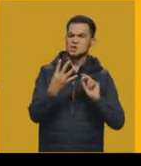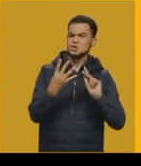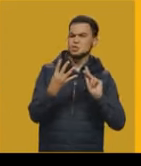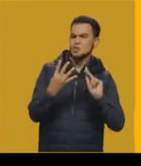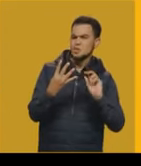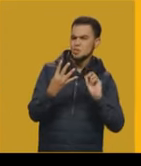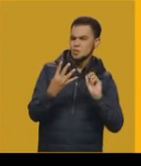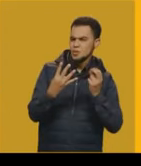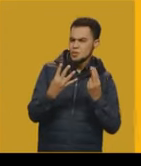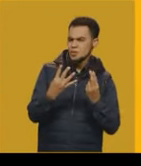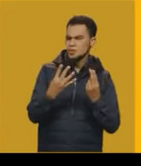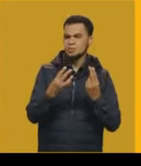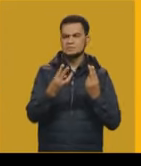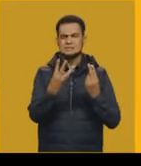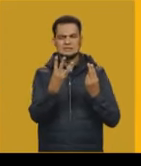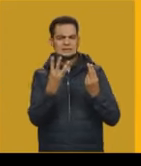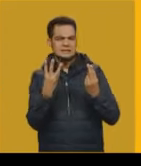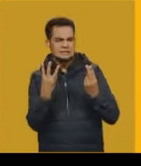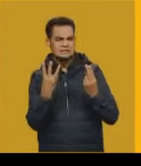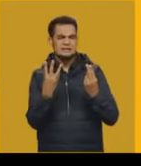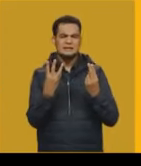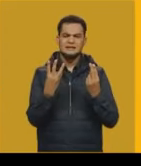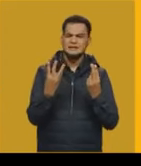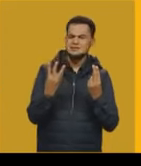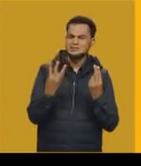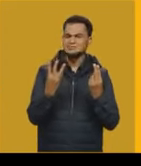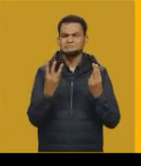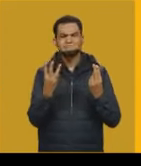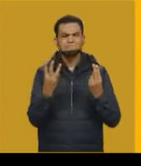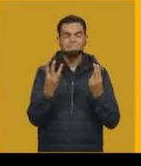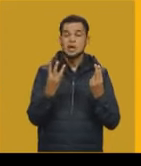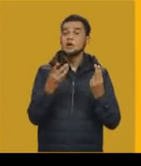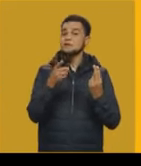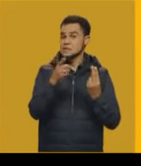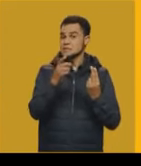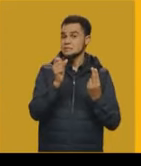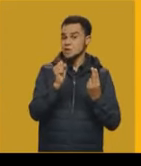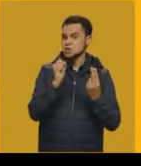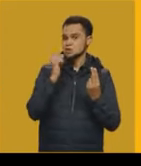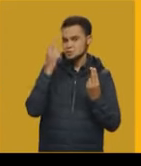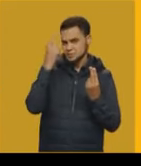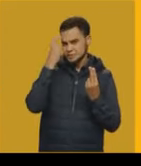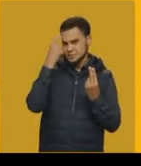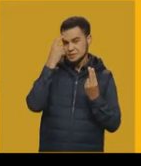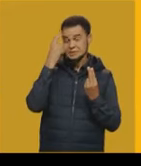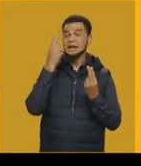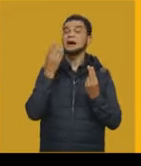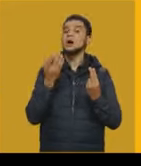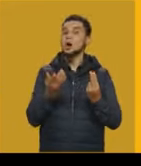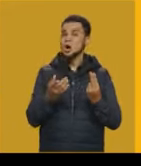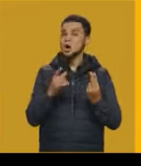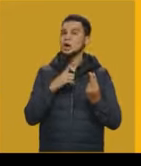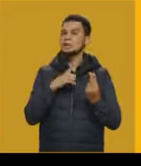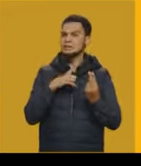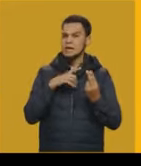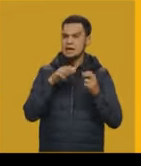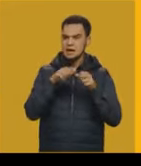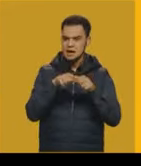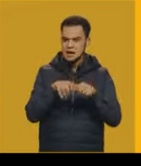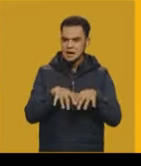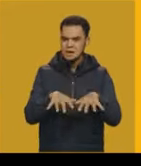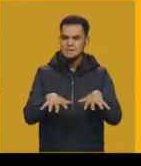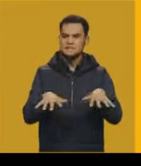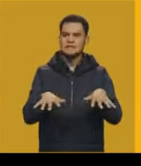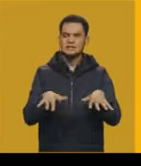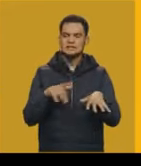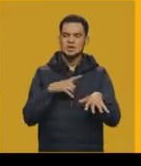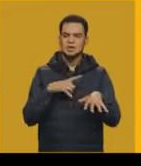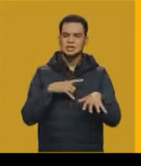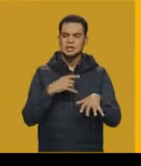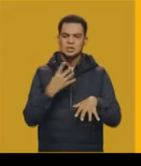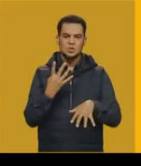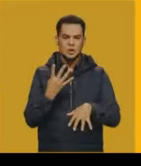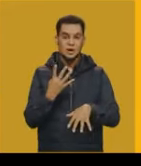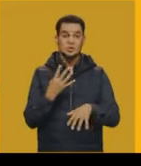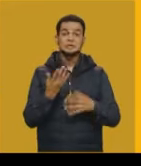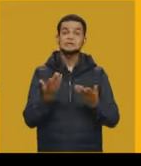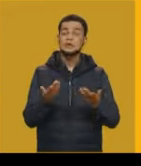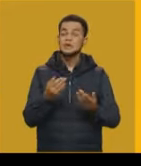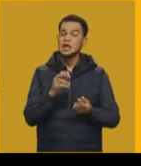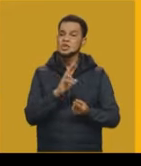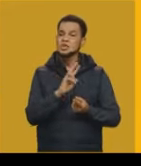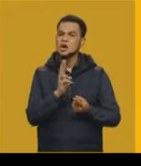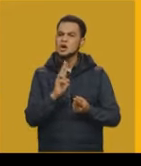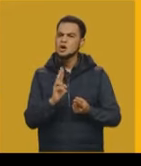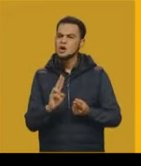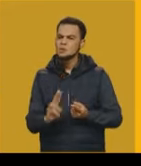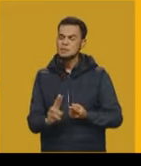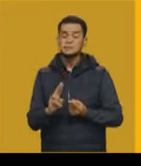heteroátomo, vocês podem já pensar na cabeça de vocês, nessa cadeia tem ramificação. E para nomear, primeiro você